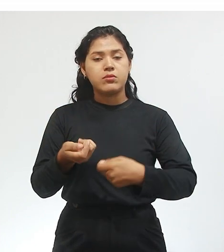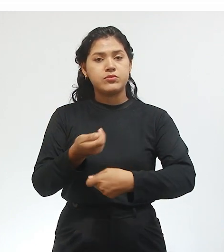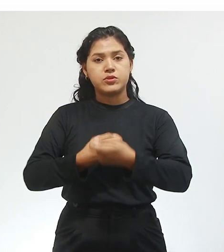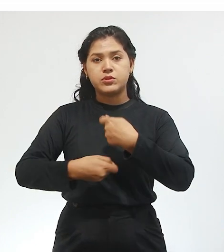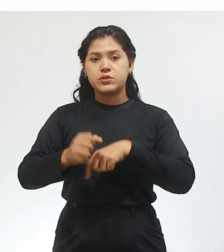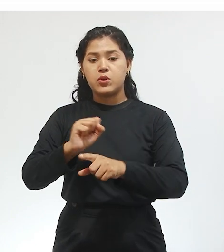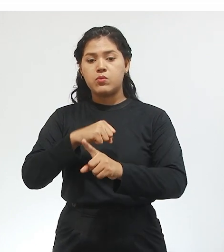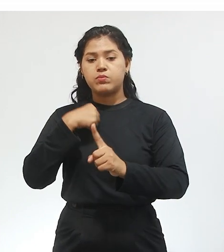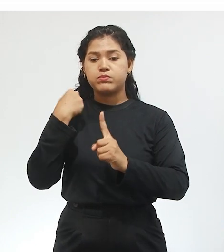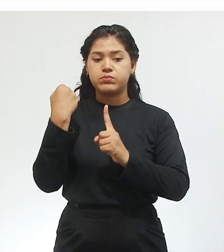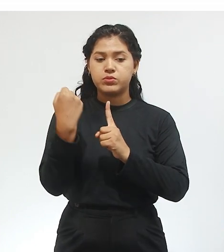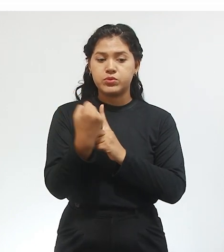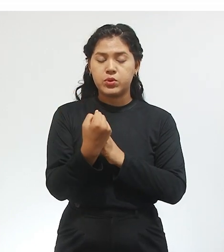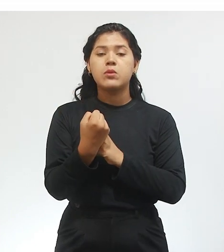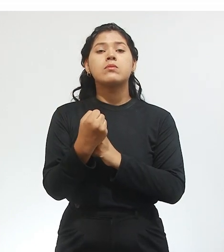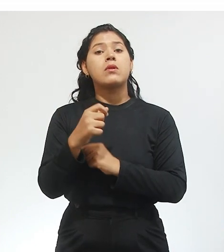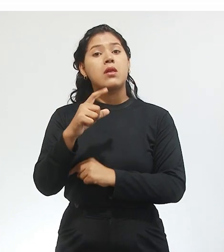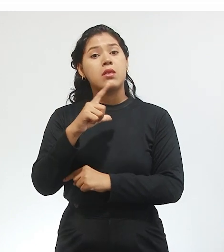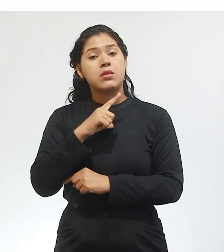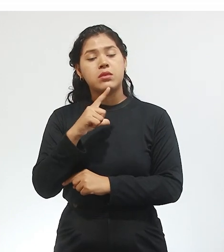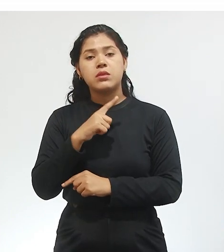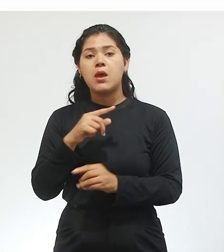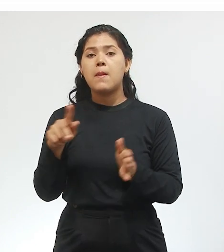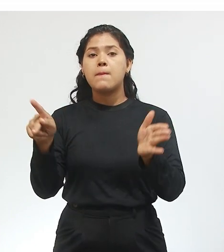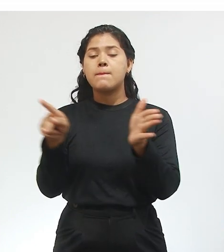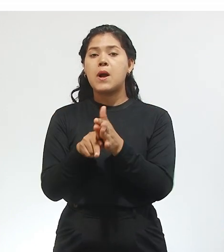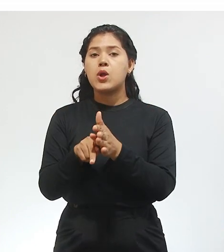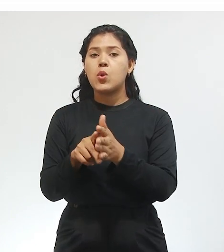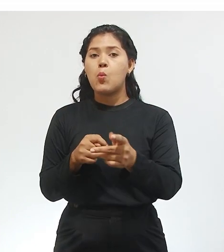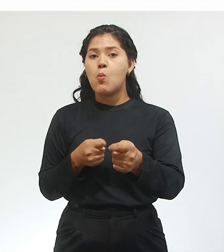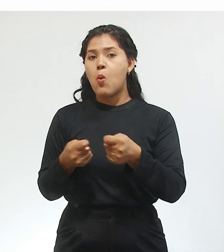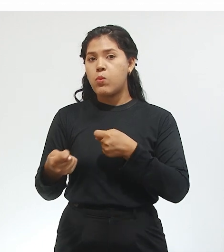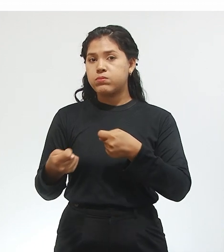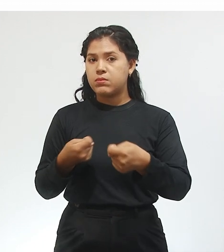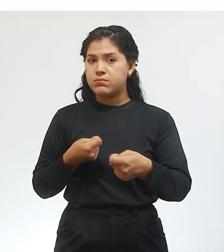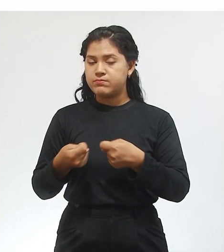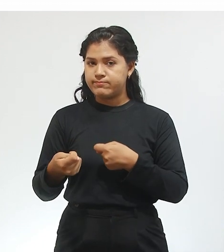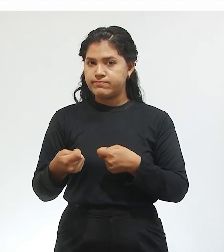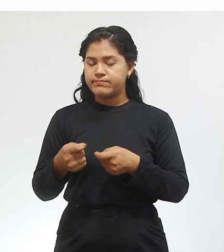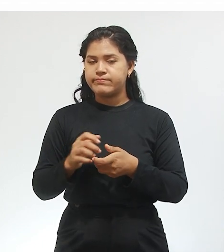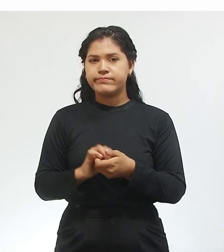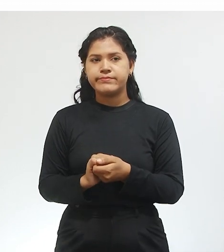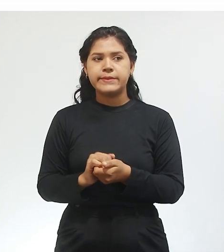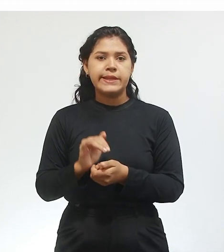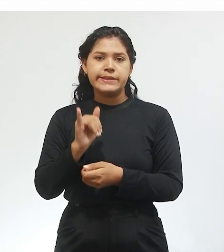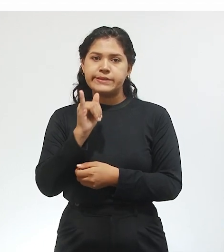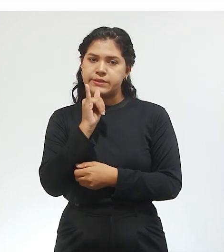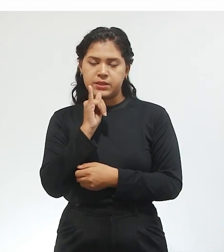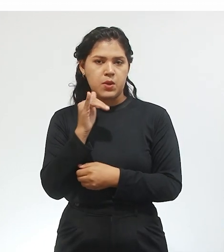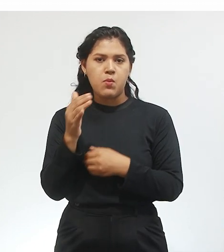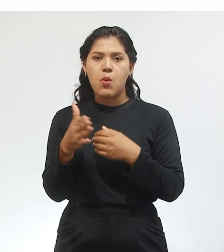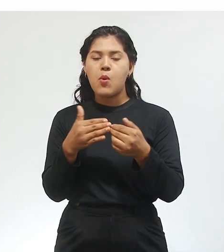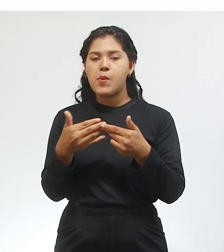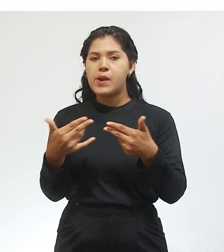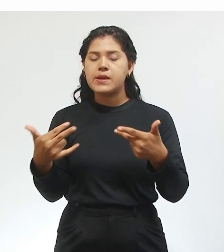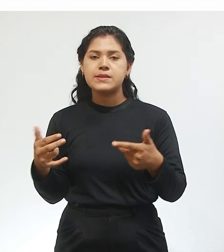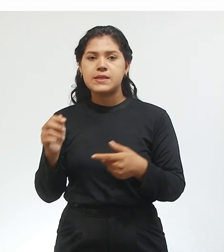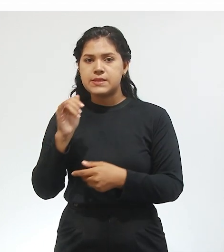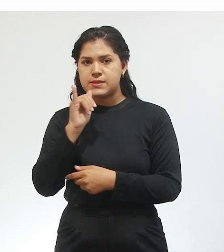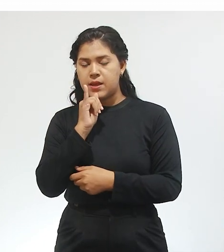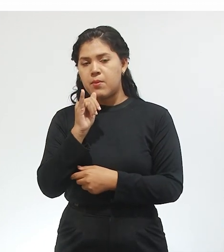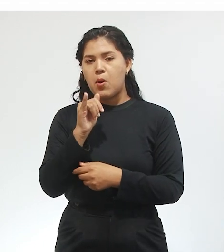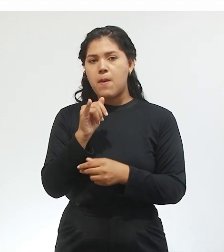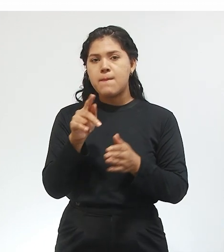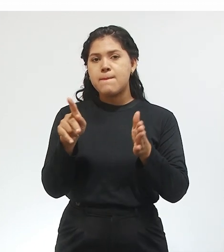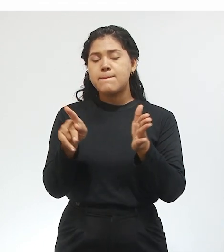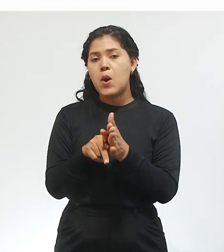econômico-administrativo, isto é, que possui patrimônio a controlar. Gente, nada mais é, tá, a Hacienda do